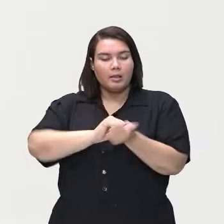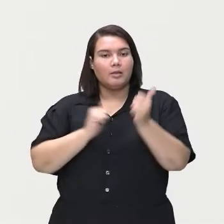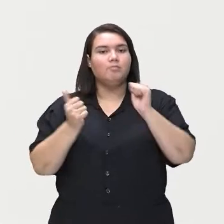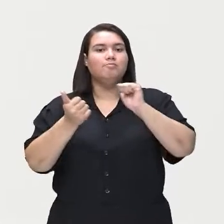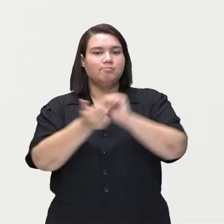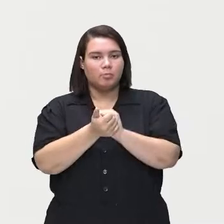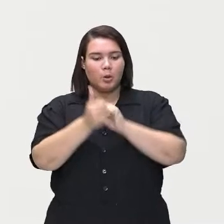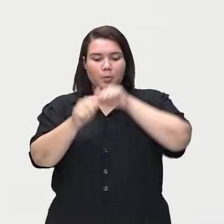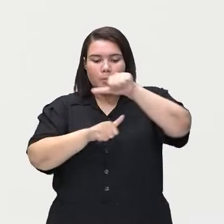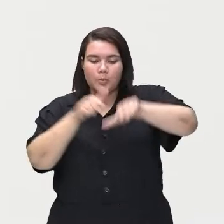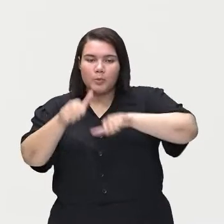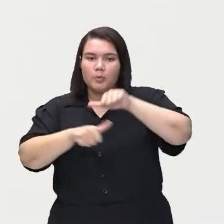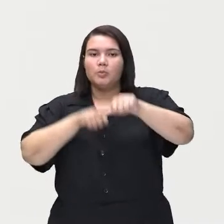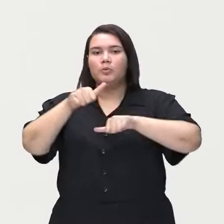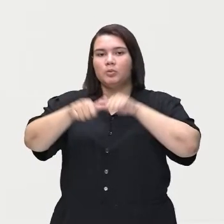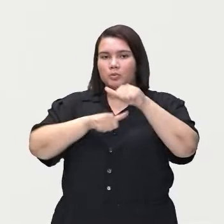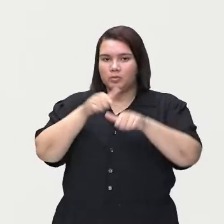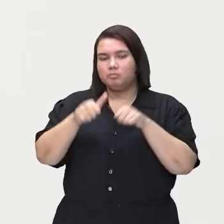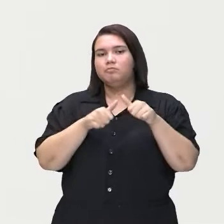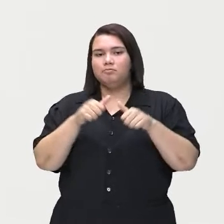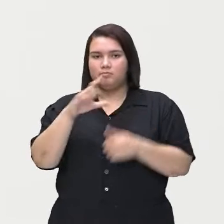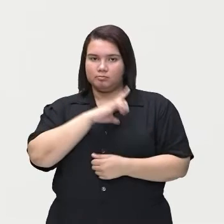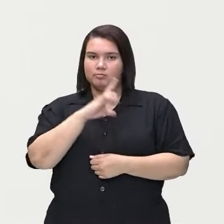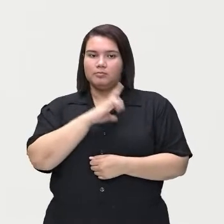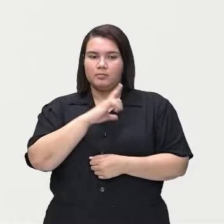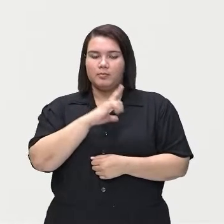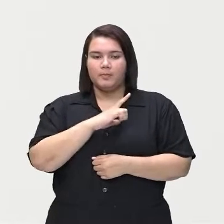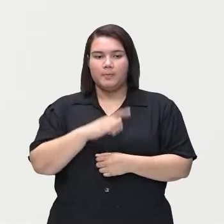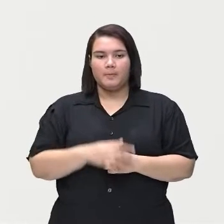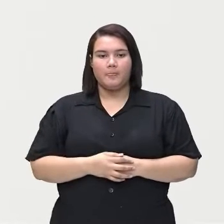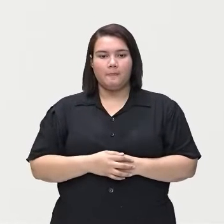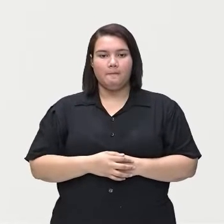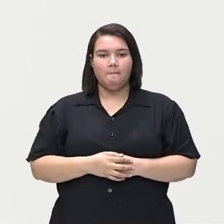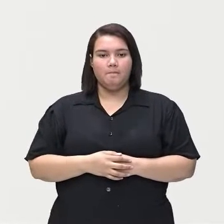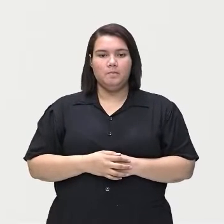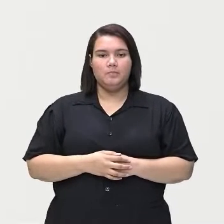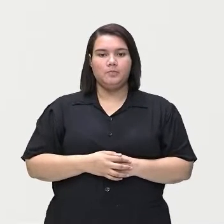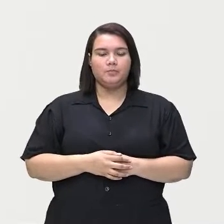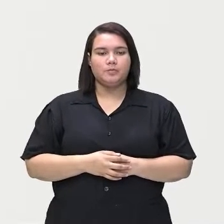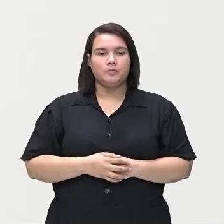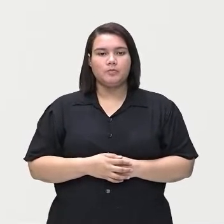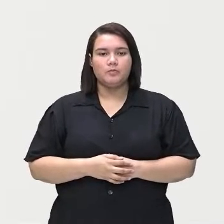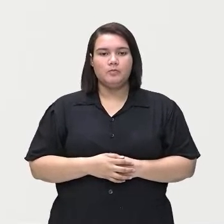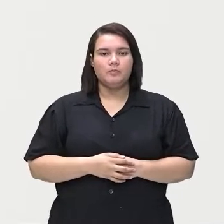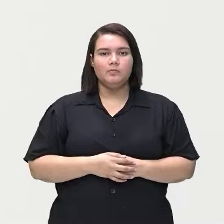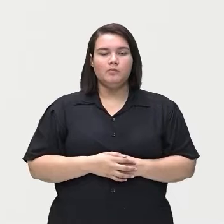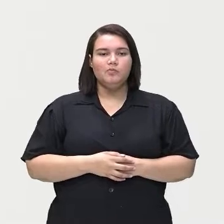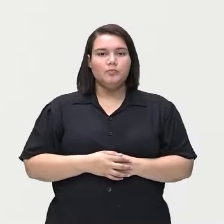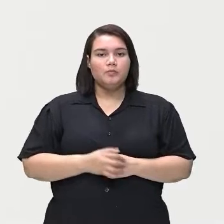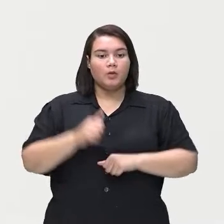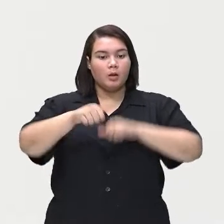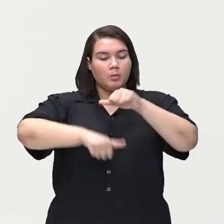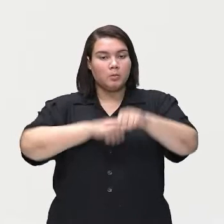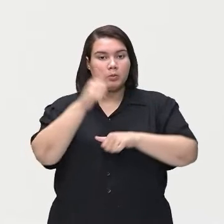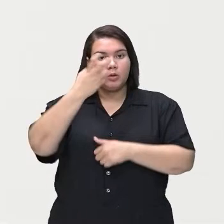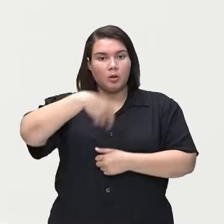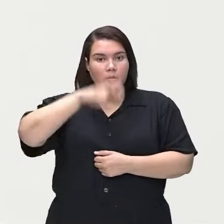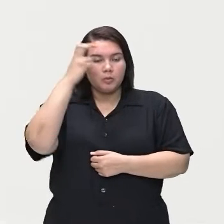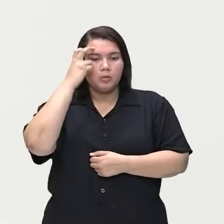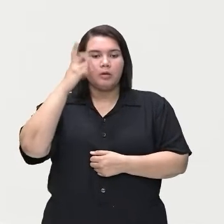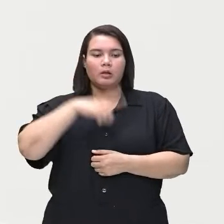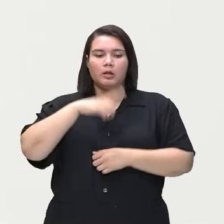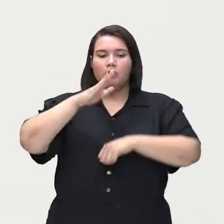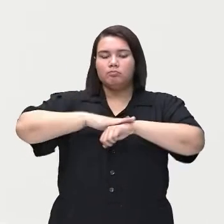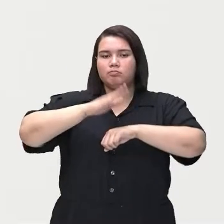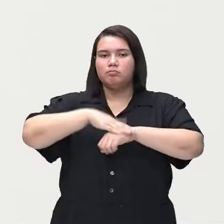e transformaram aí a cultura, criando um próprio estilo, por isso que nós